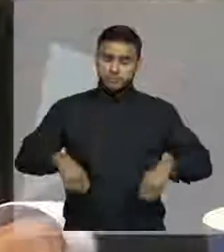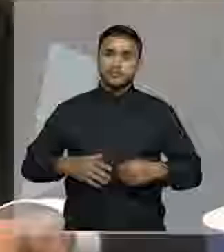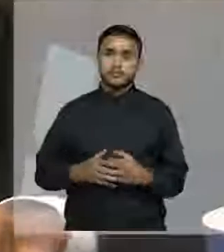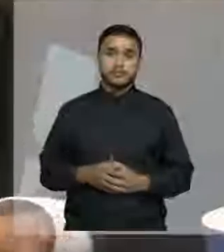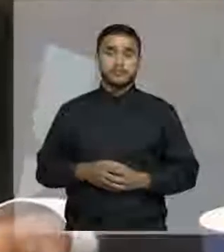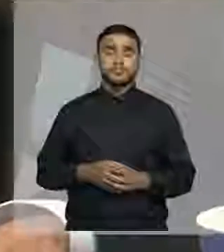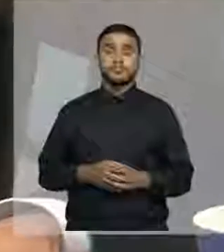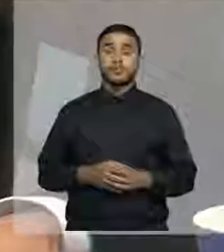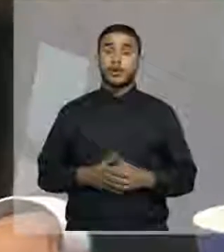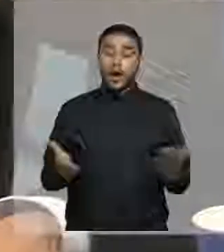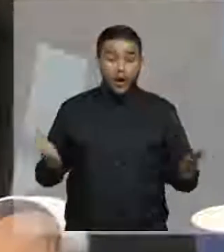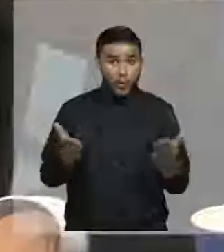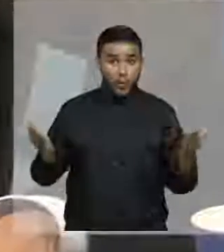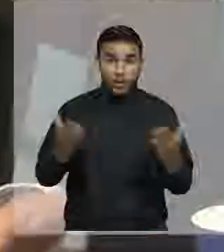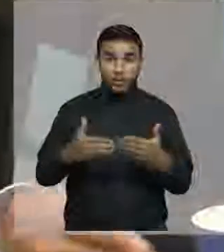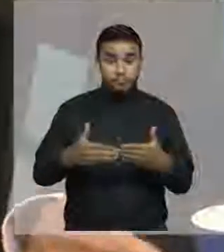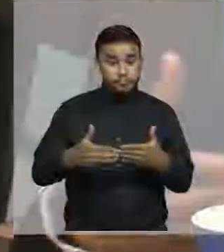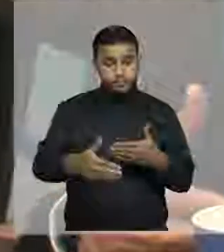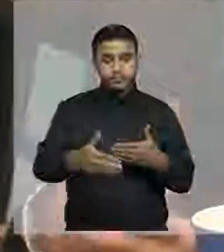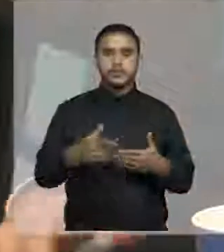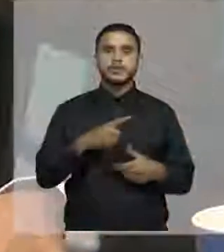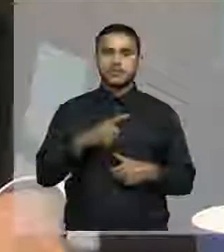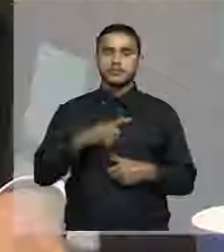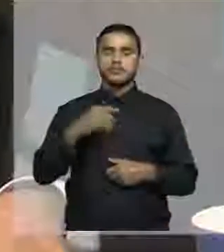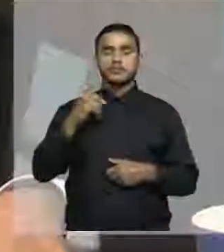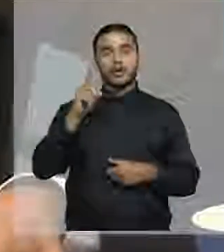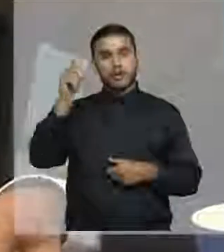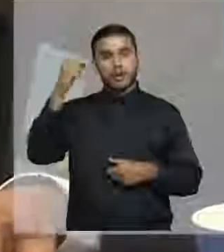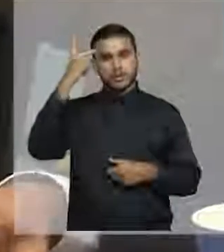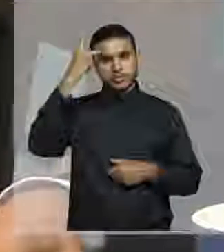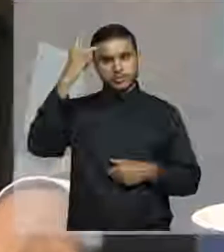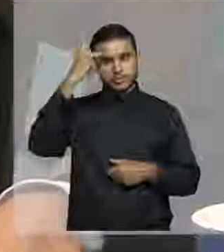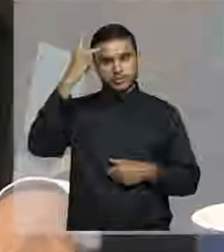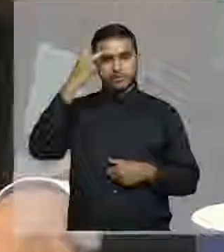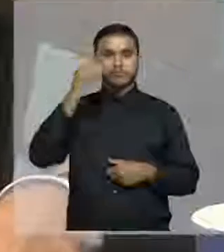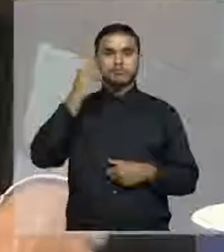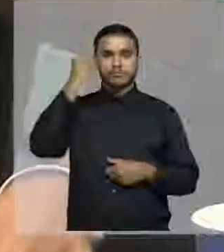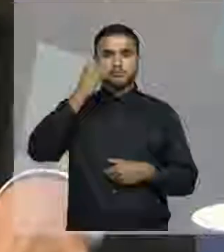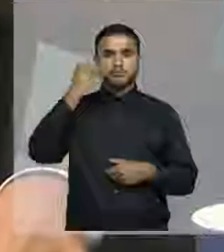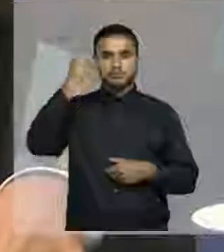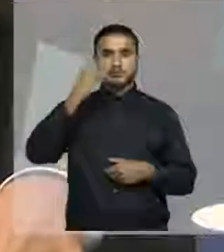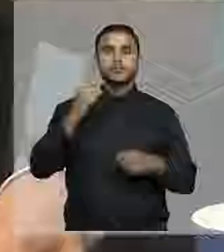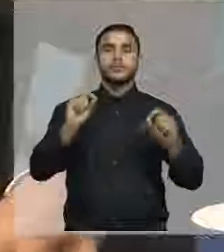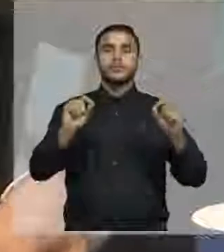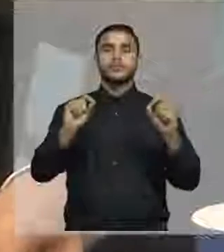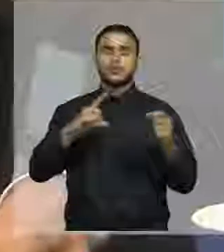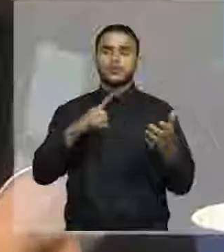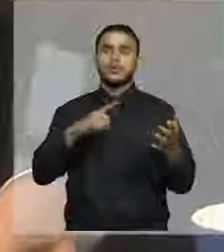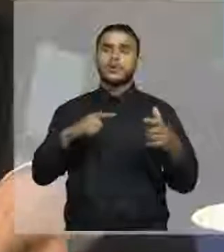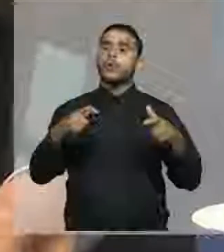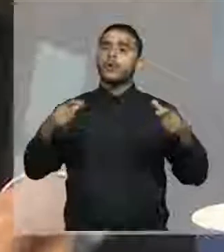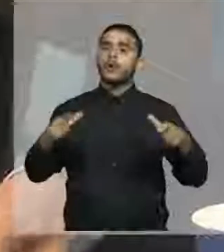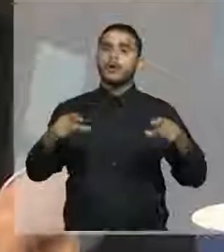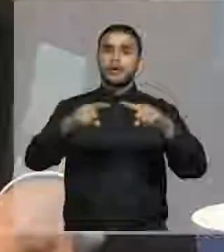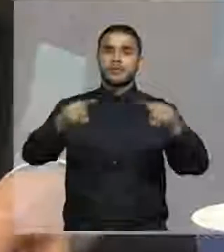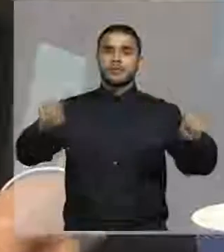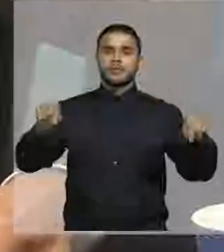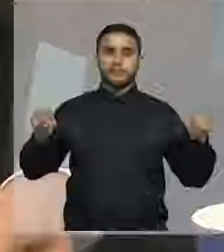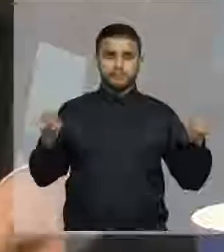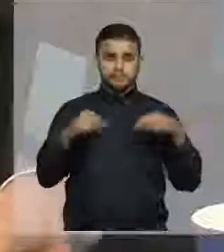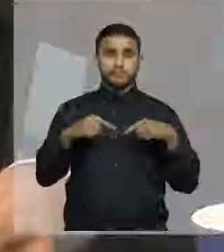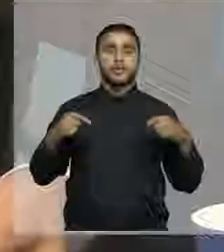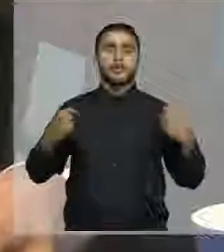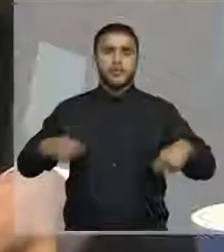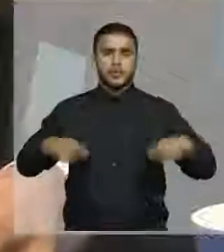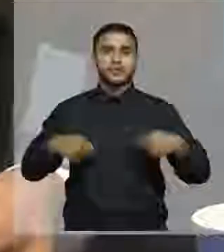prazo. Nas medidas de curto prazo, tem essa experiência de São Paulo que você falou, de conter ambientes que